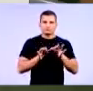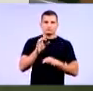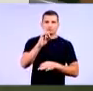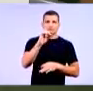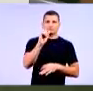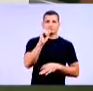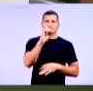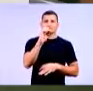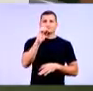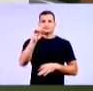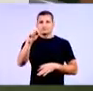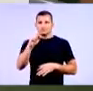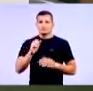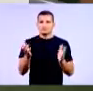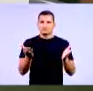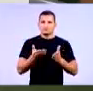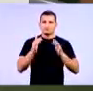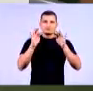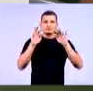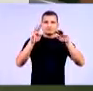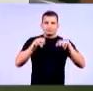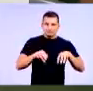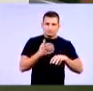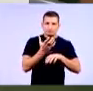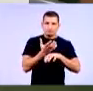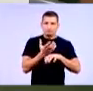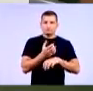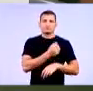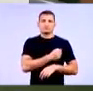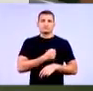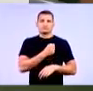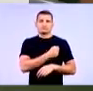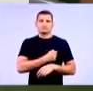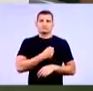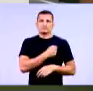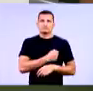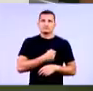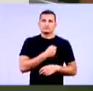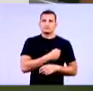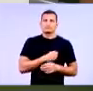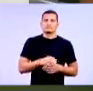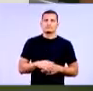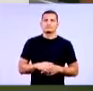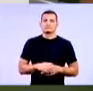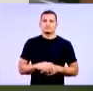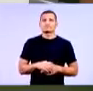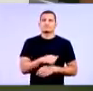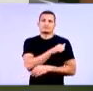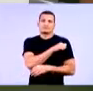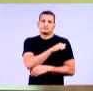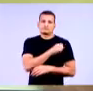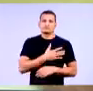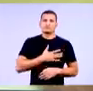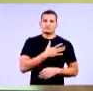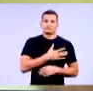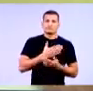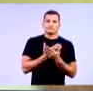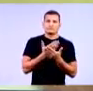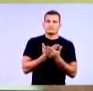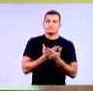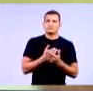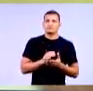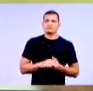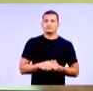dados, e chegamos ao fim da disciplina, né, vai deixar saudades. Eu acho que os alunos devem ter gostado, né, dessa explanação. Eu espero que